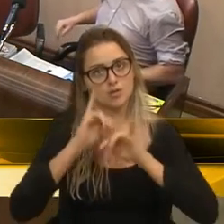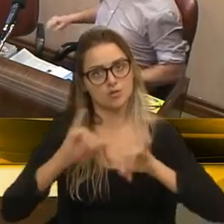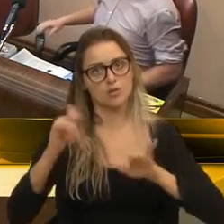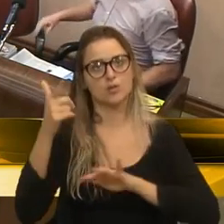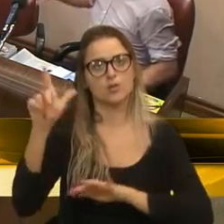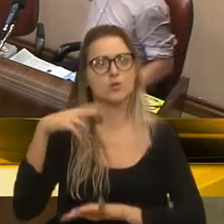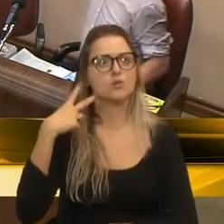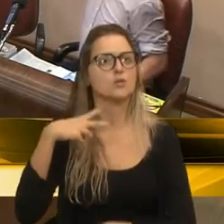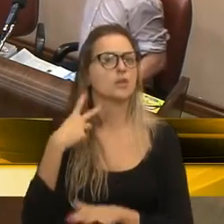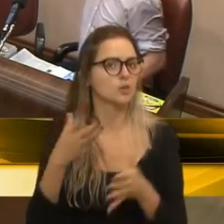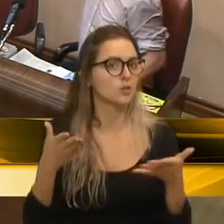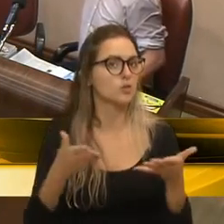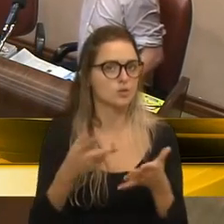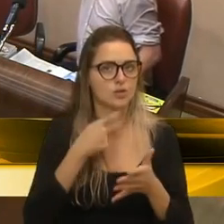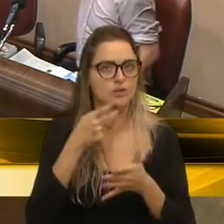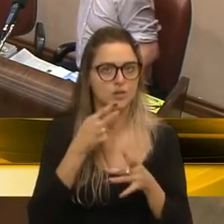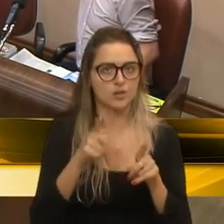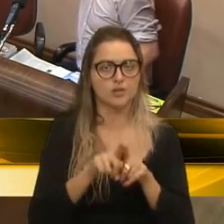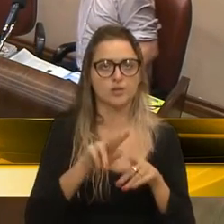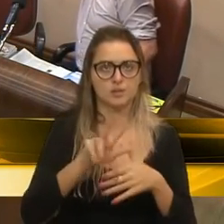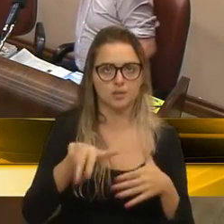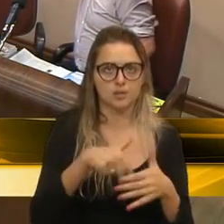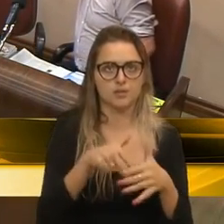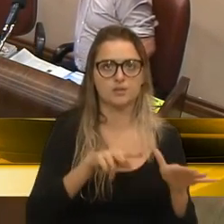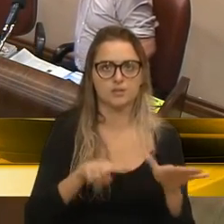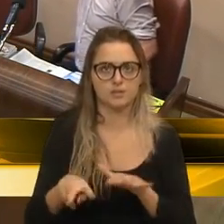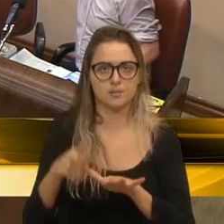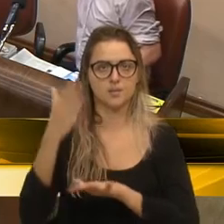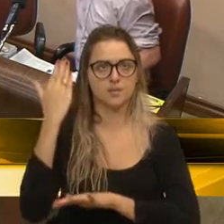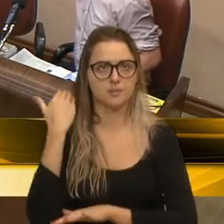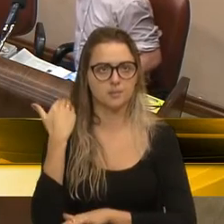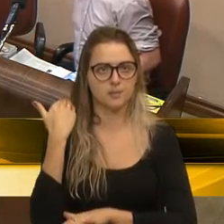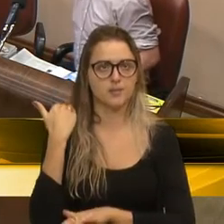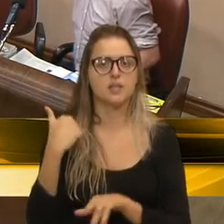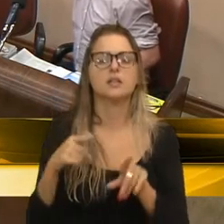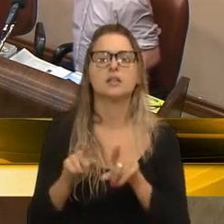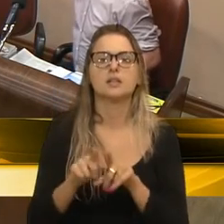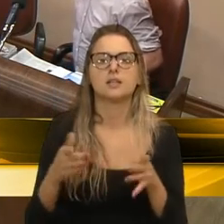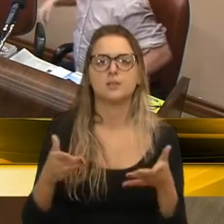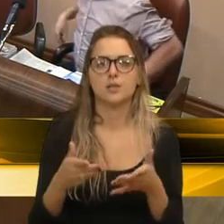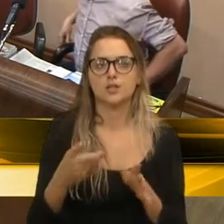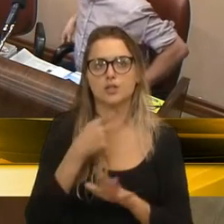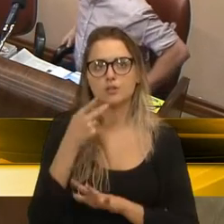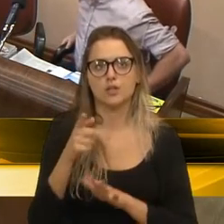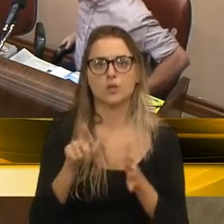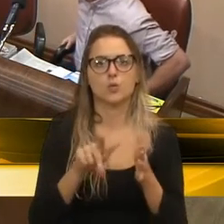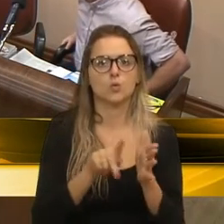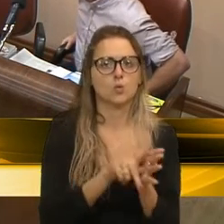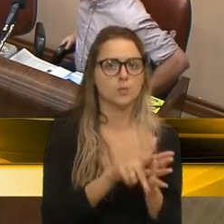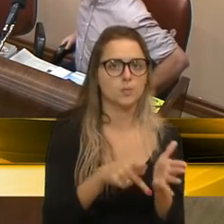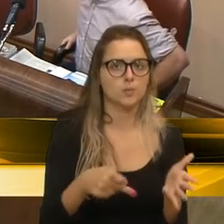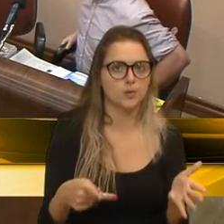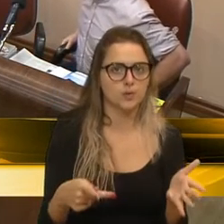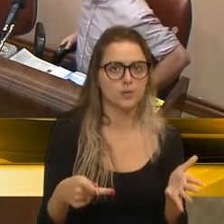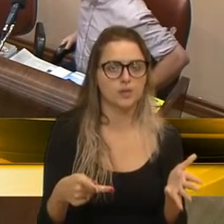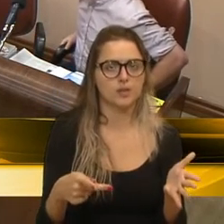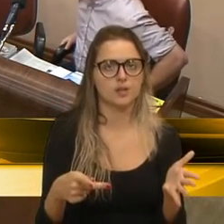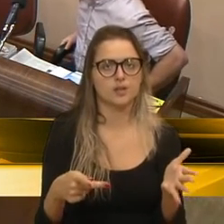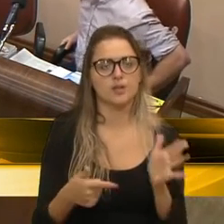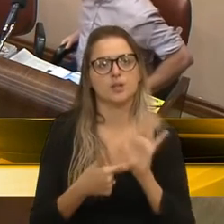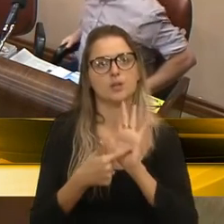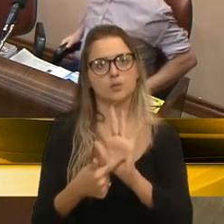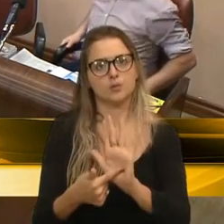já falaram aqui na tribuna. Semana passada também foi trazido pelo jornal Pioneiro, a